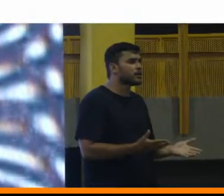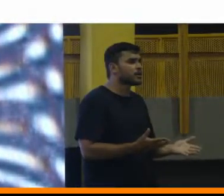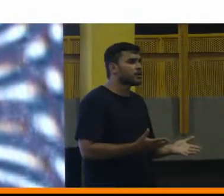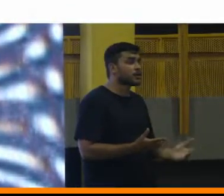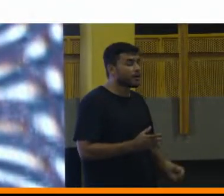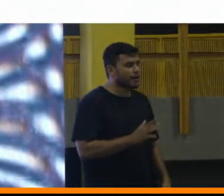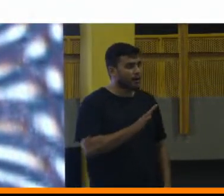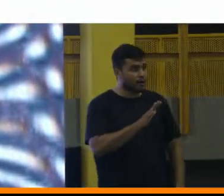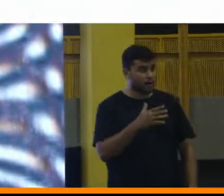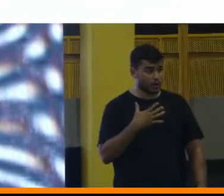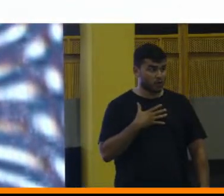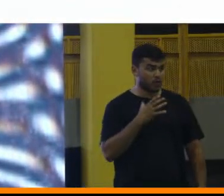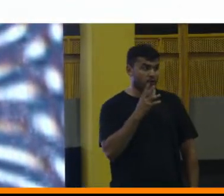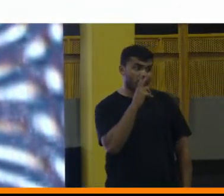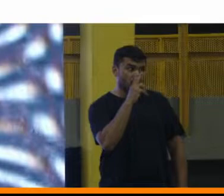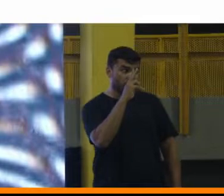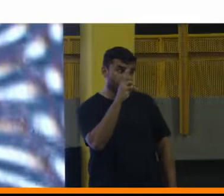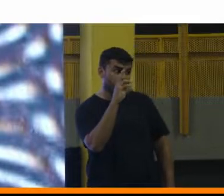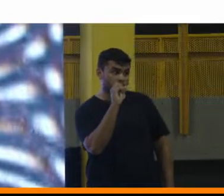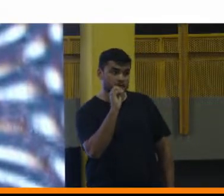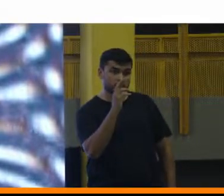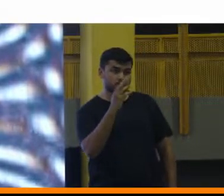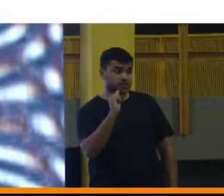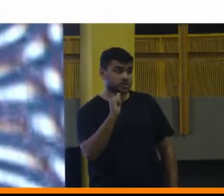de fazer força e ele continuou.